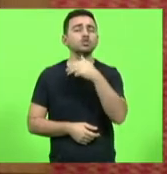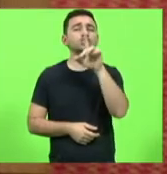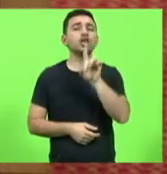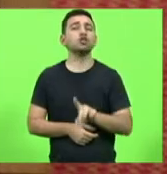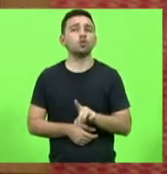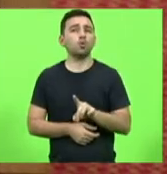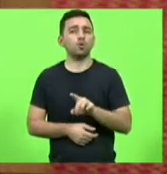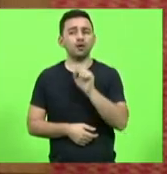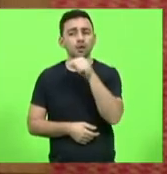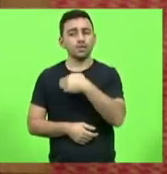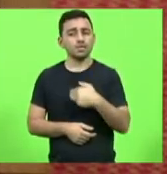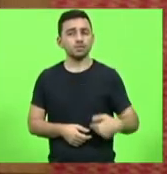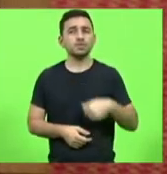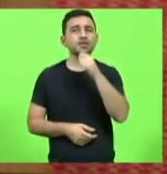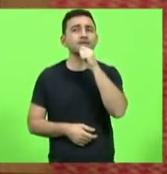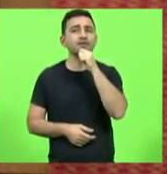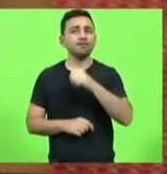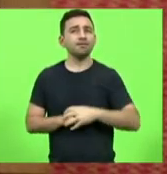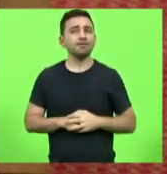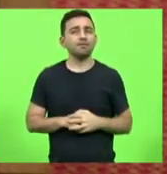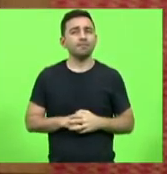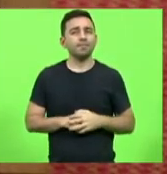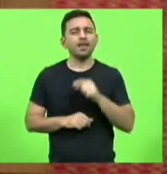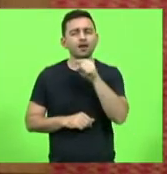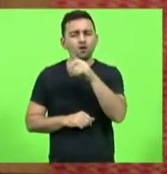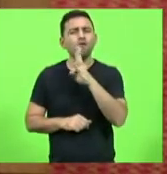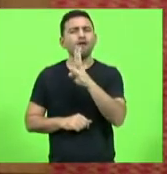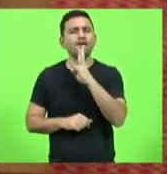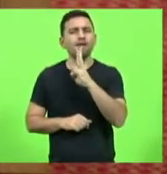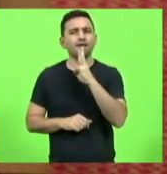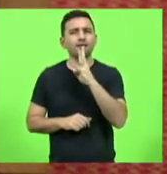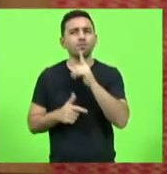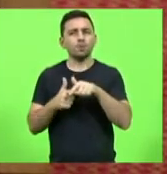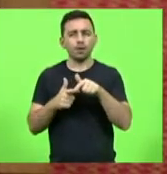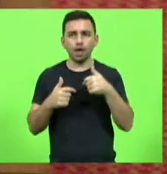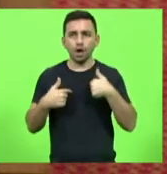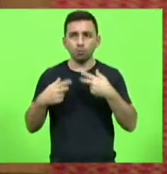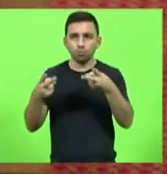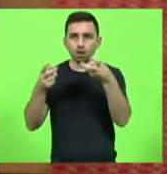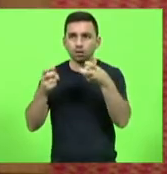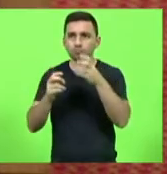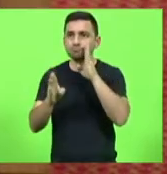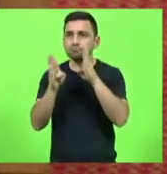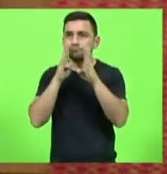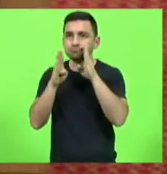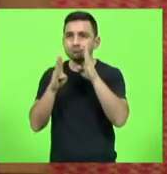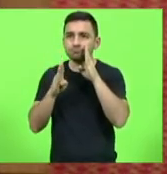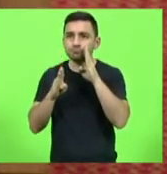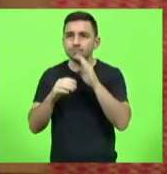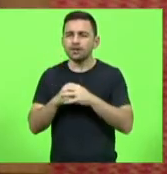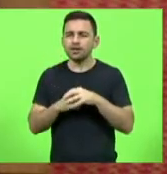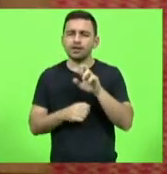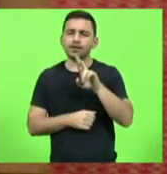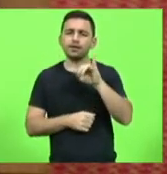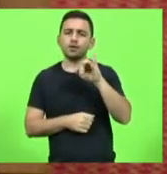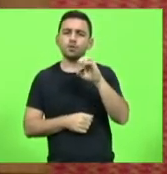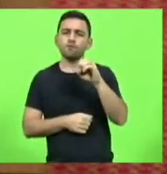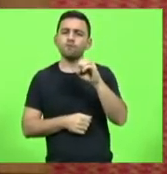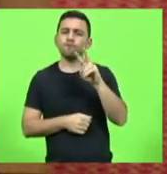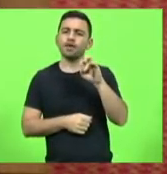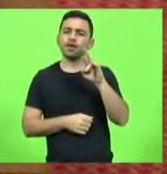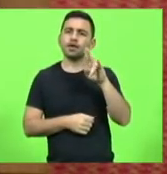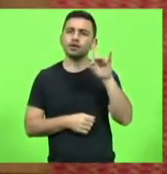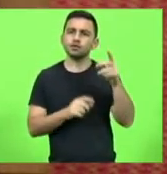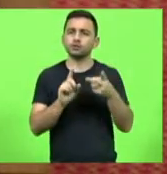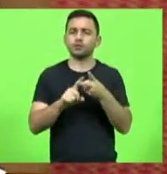e conhece o problema. E olhando o Facebook dele, eu vejo Rio Verde, Goiás, a